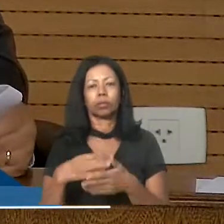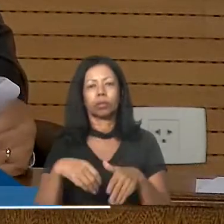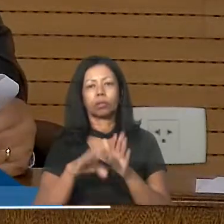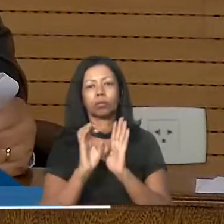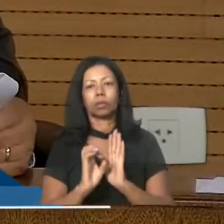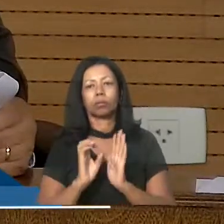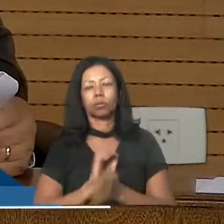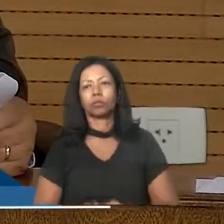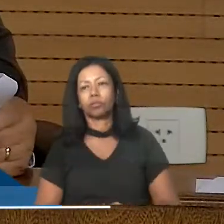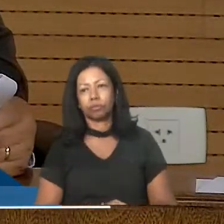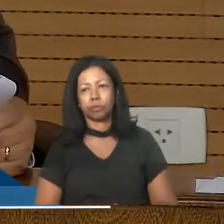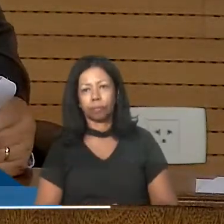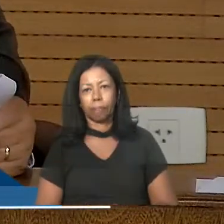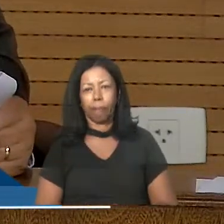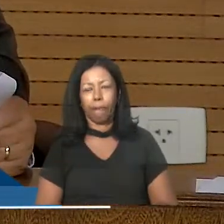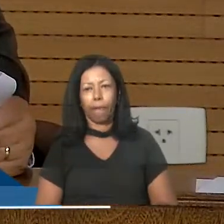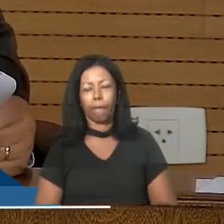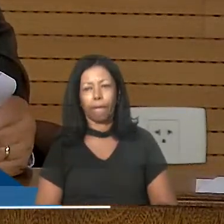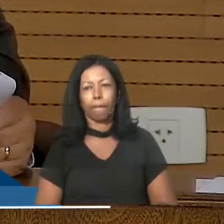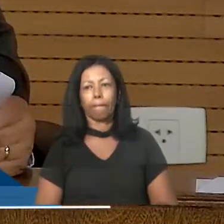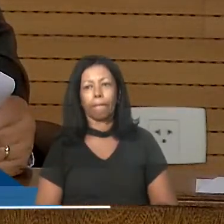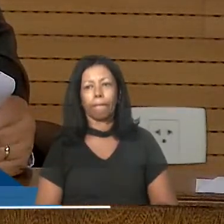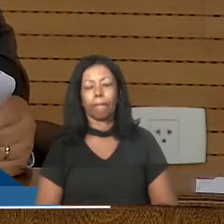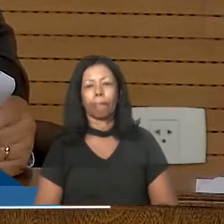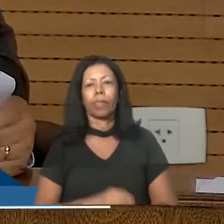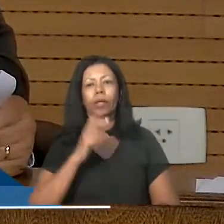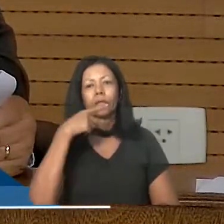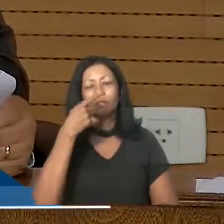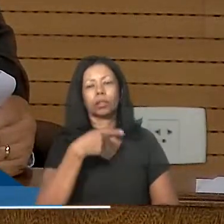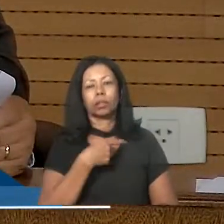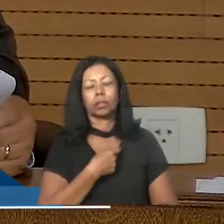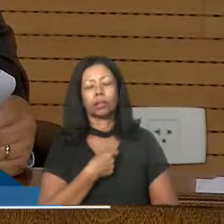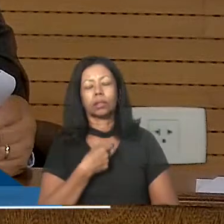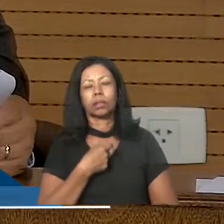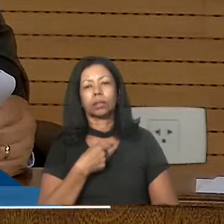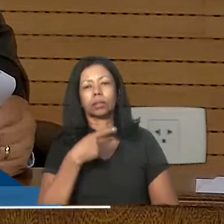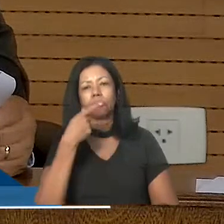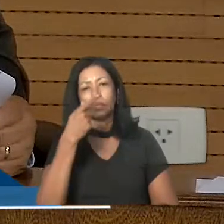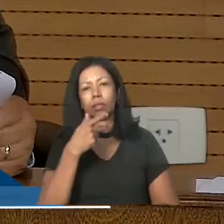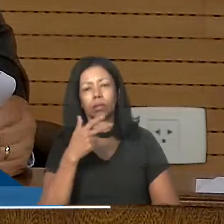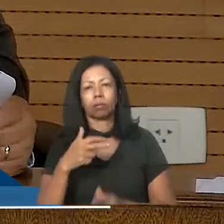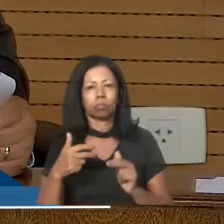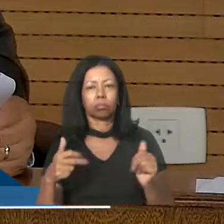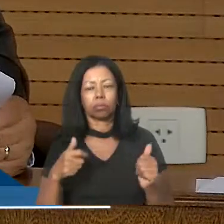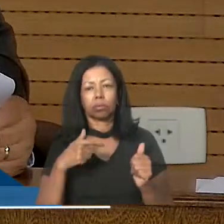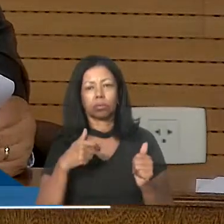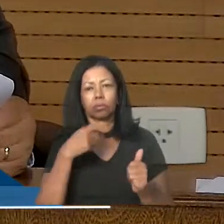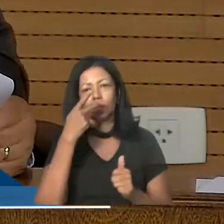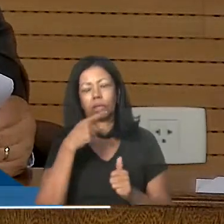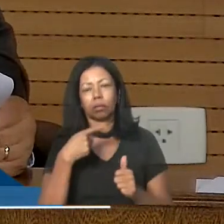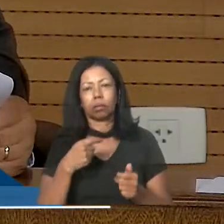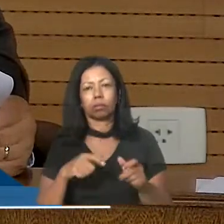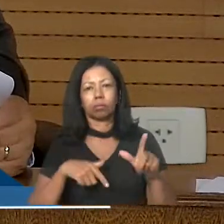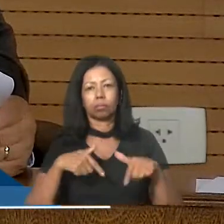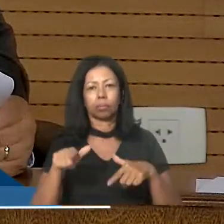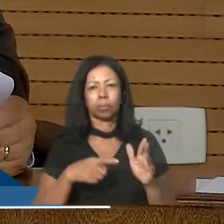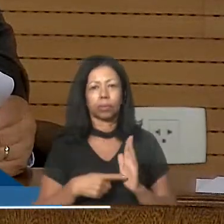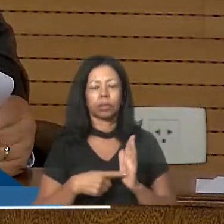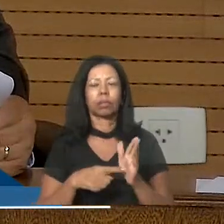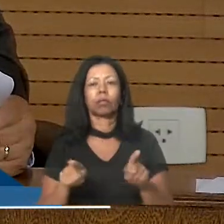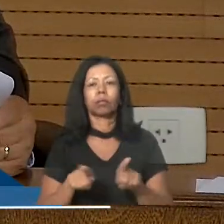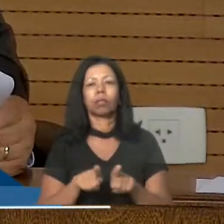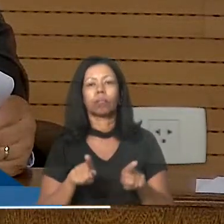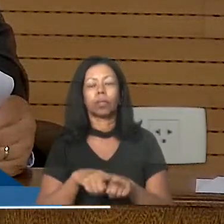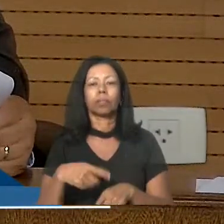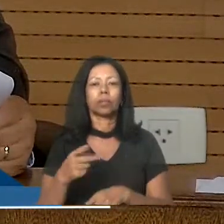Executivo. Por fim, no que diz respeito ao aspecto material da propositura, também não se vislumbra em